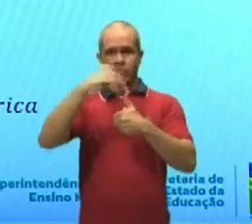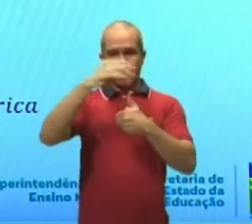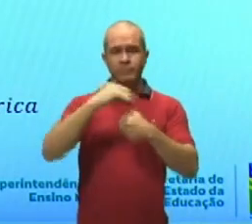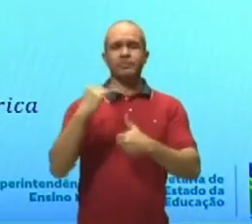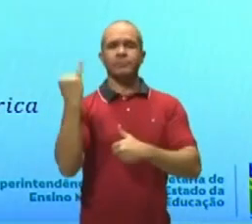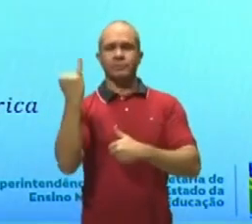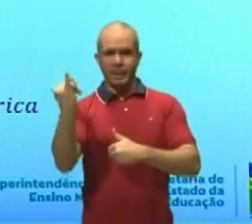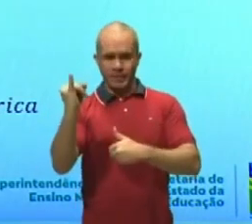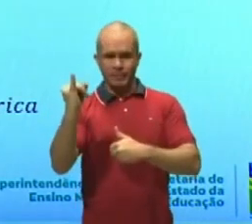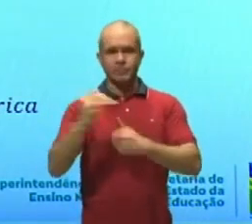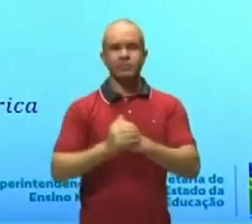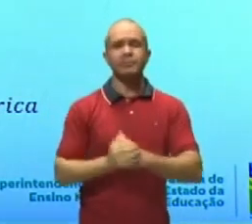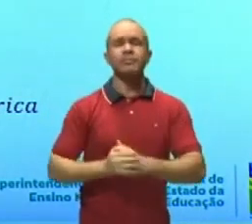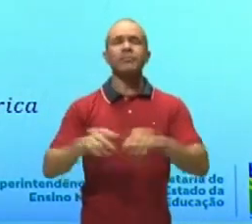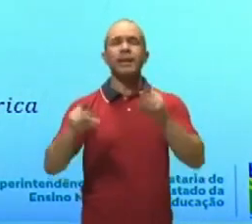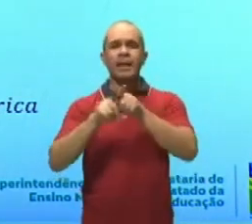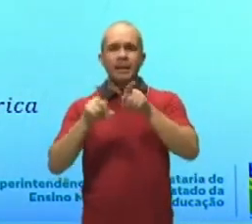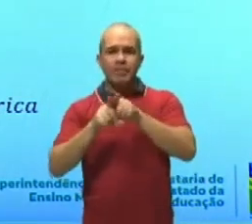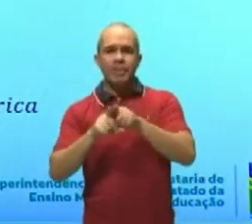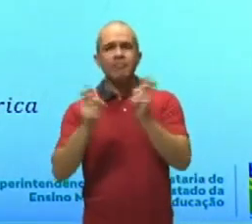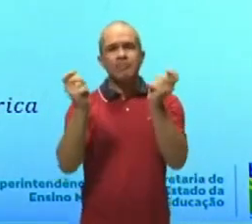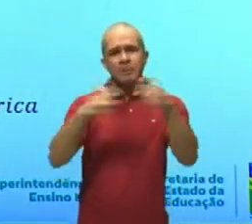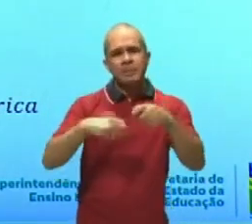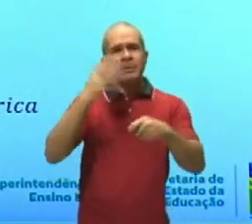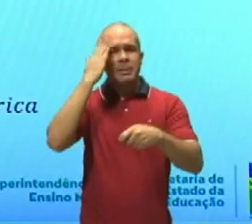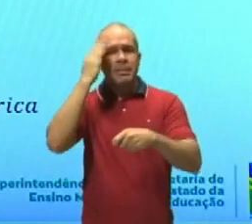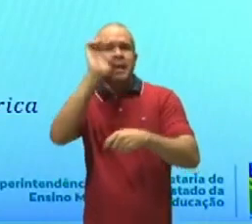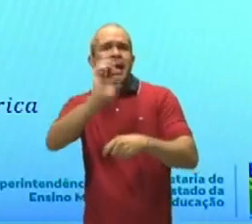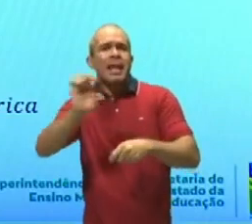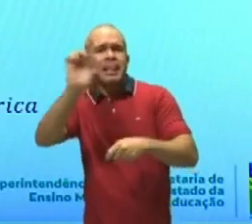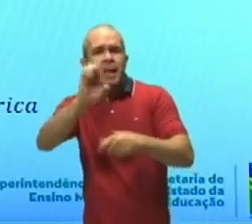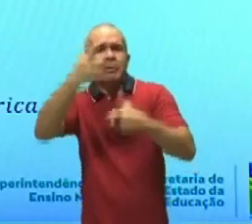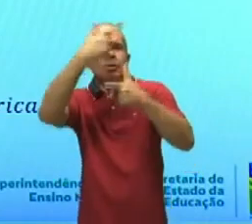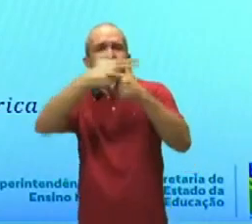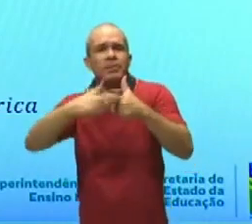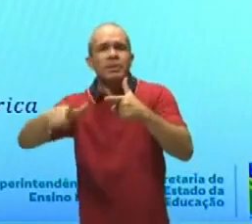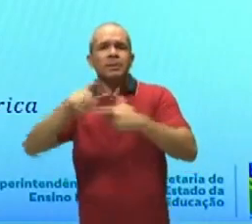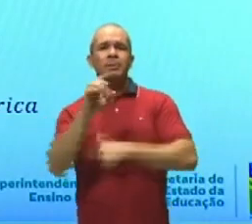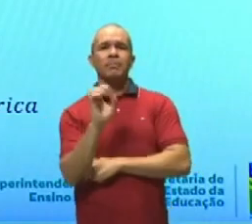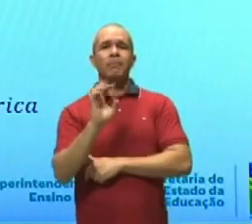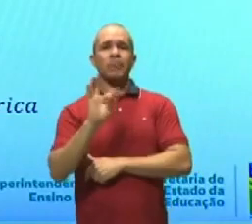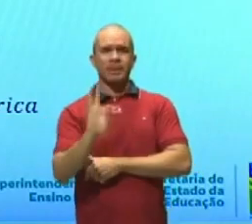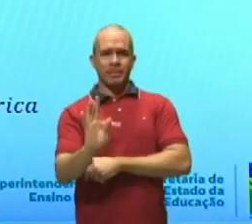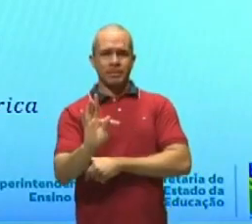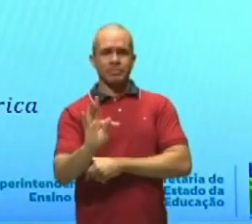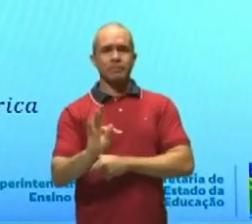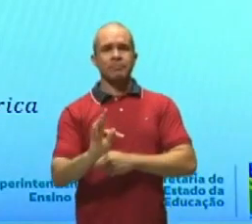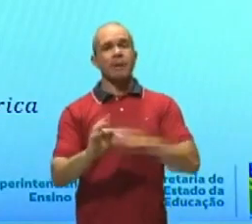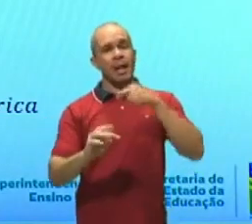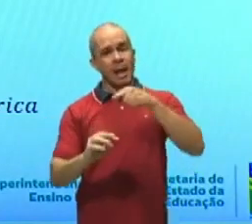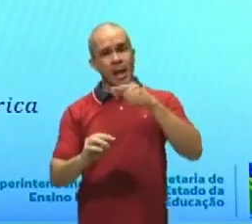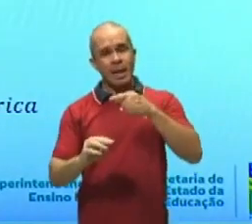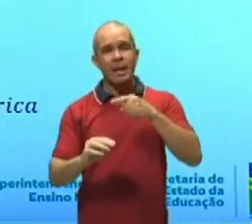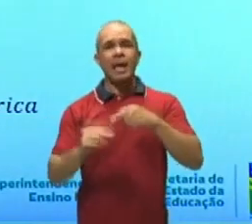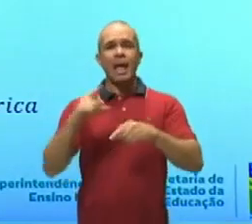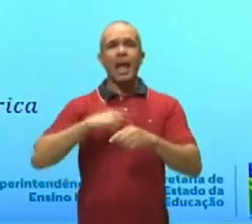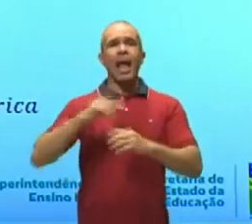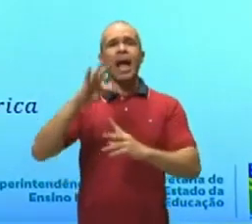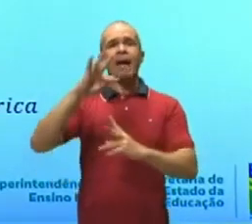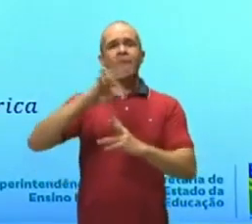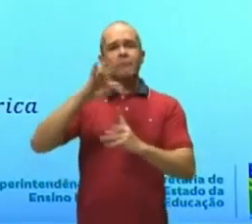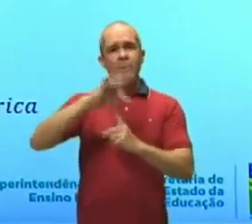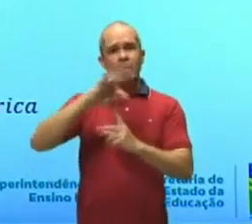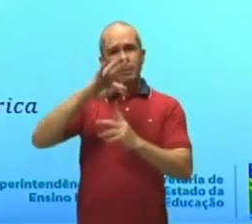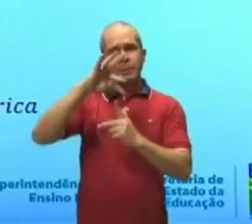que no caso é a carga do elétron, dividido pelo meu tempo. Então, essa é a fórmula de corrente elétrica que você